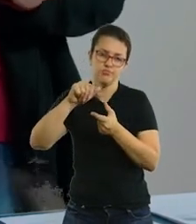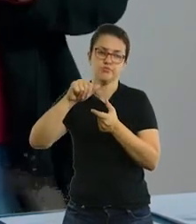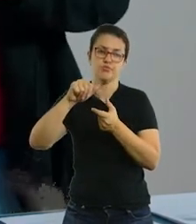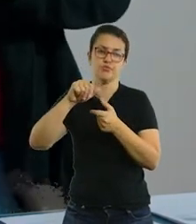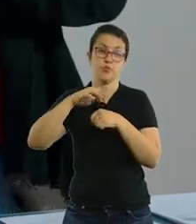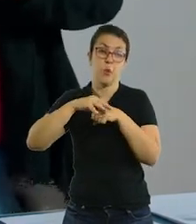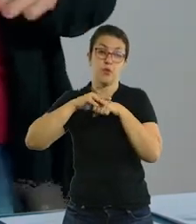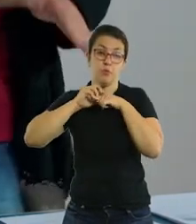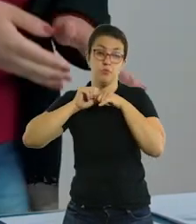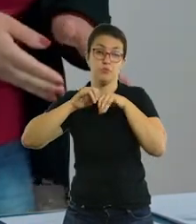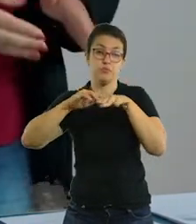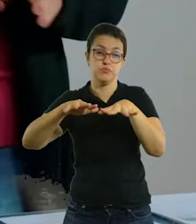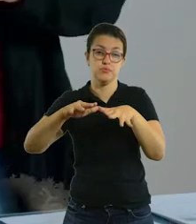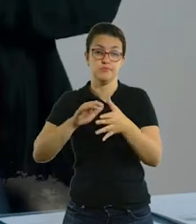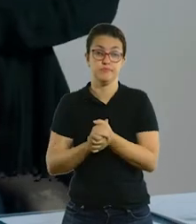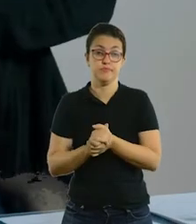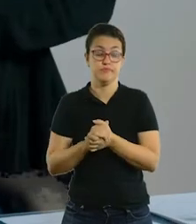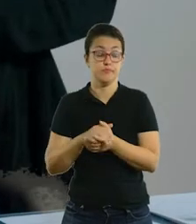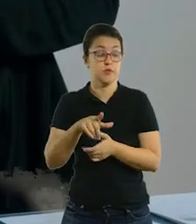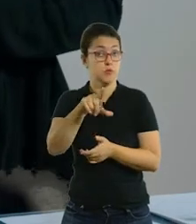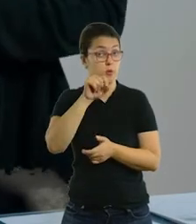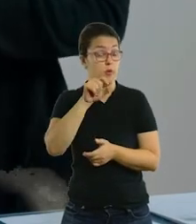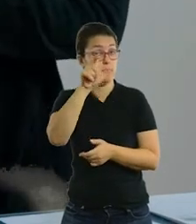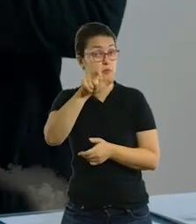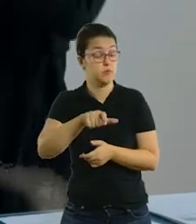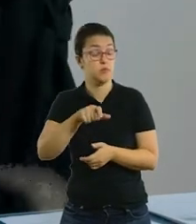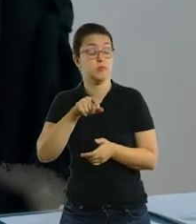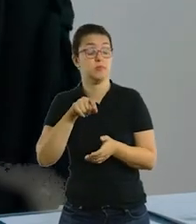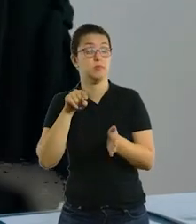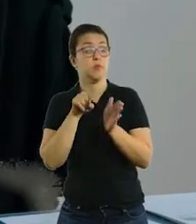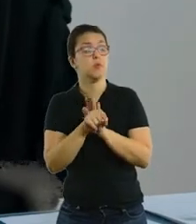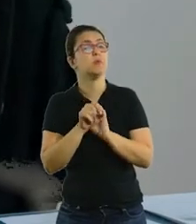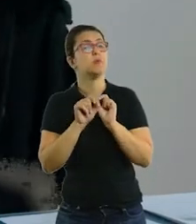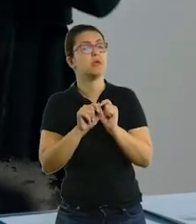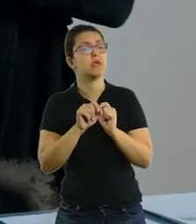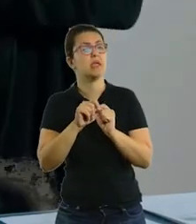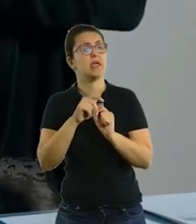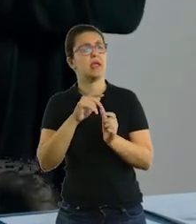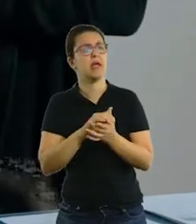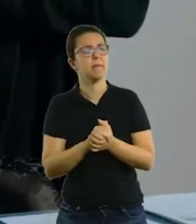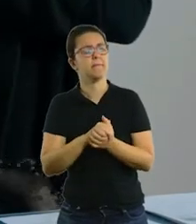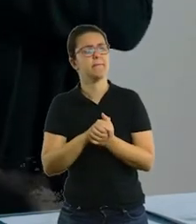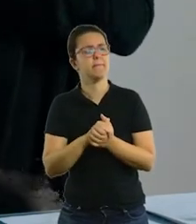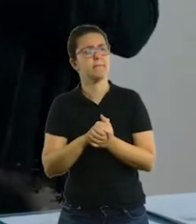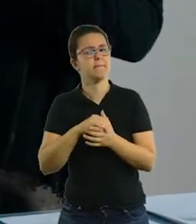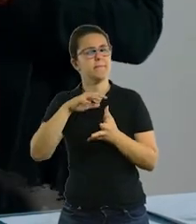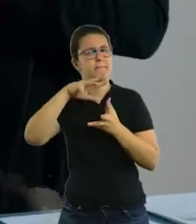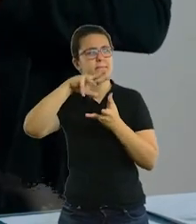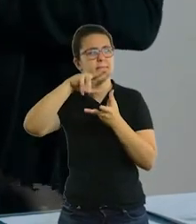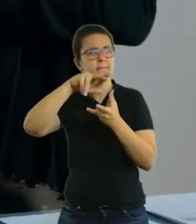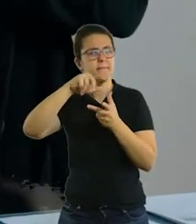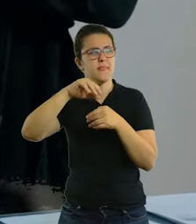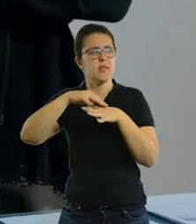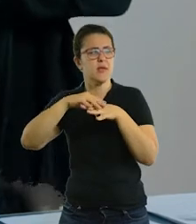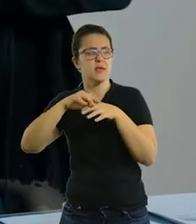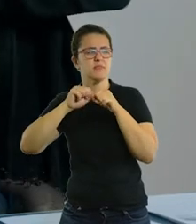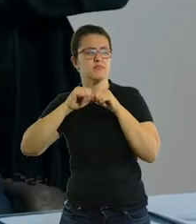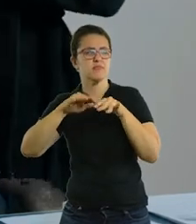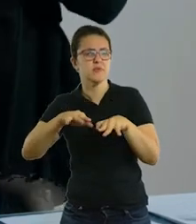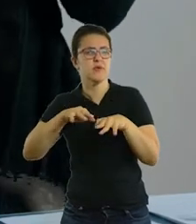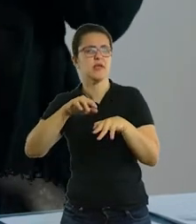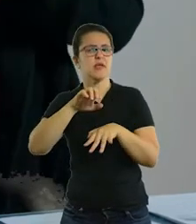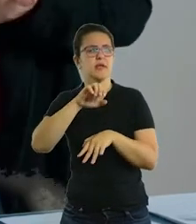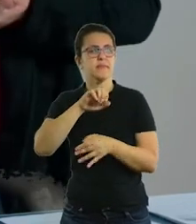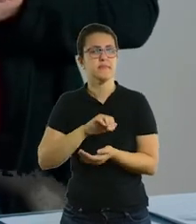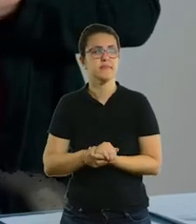sua casa, pegue o caderno para fazer o registro e pergunte: o que é pandemia? Qual é a diferença entre